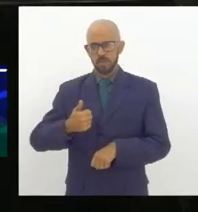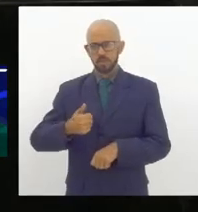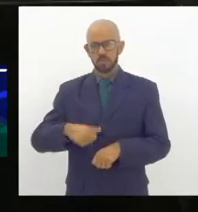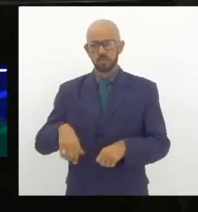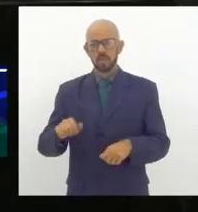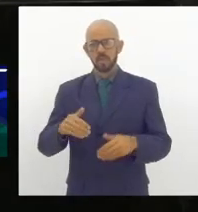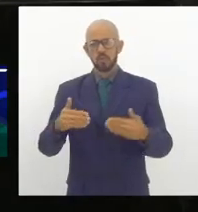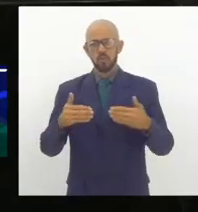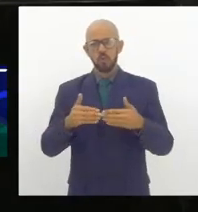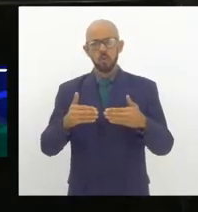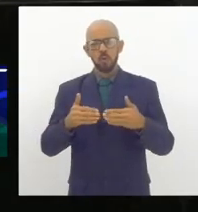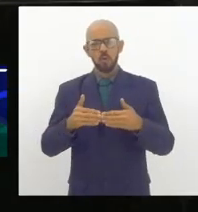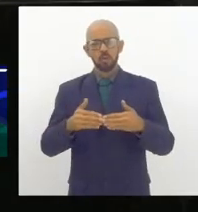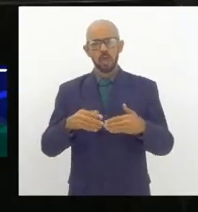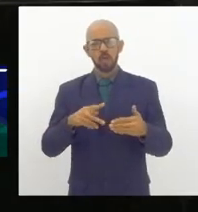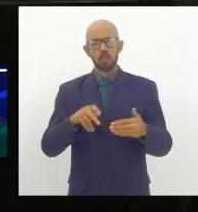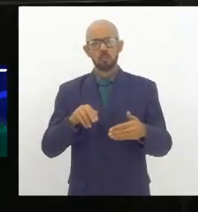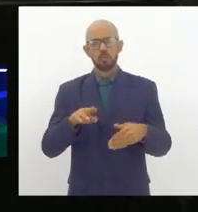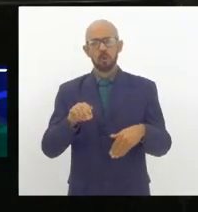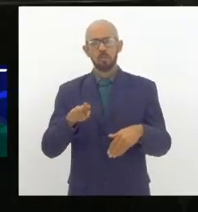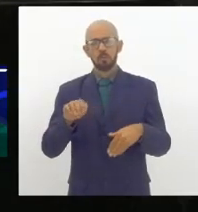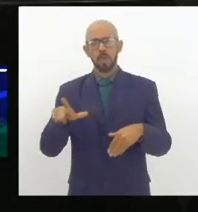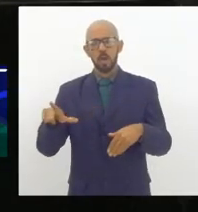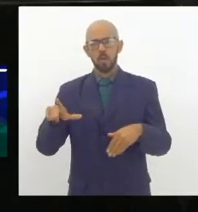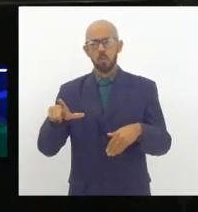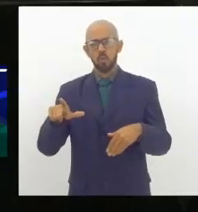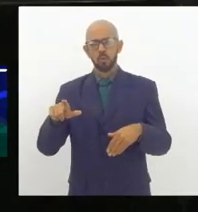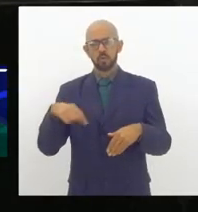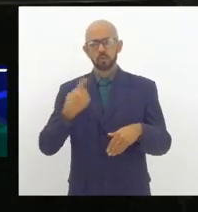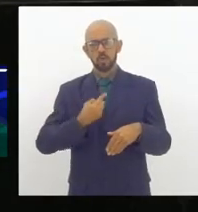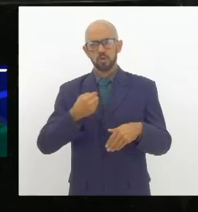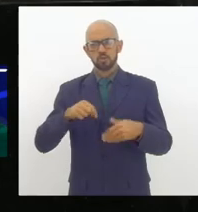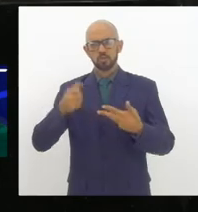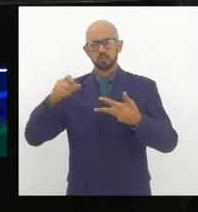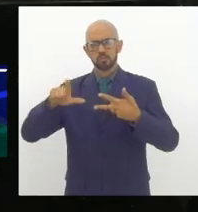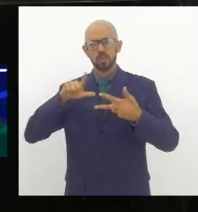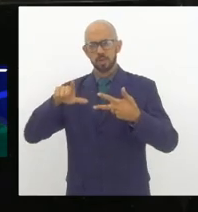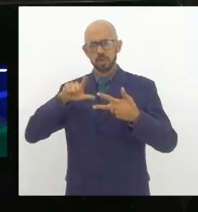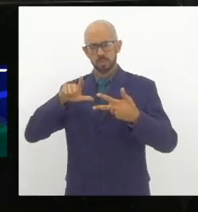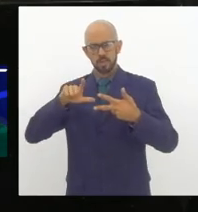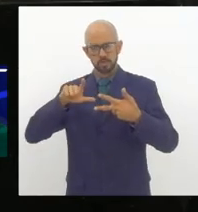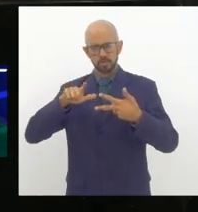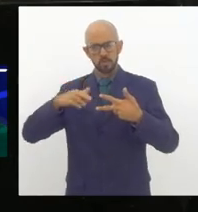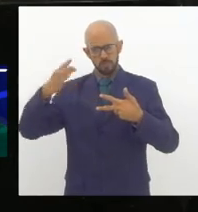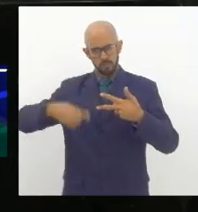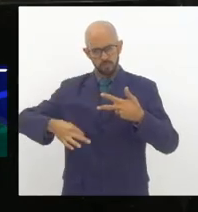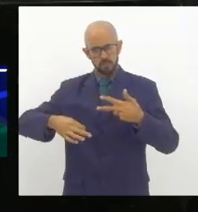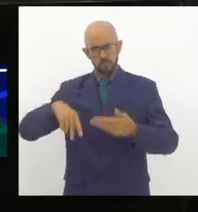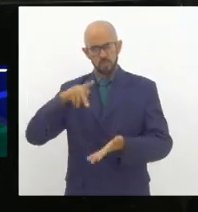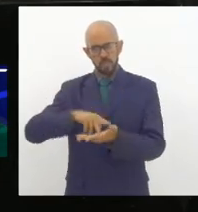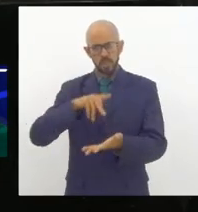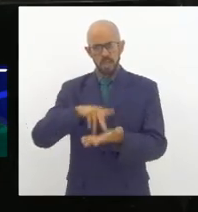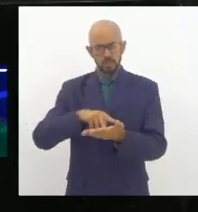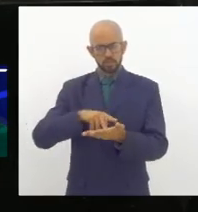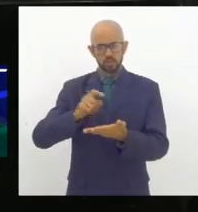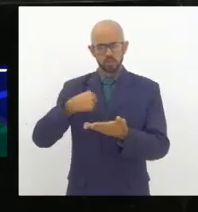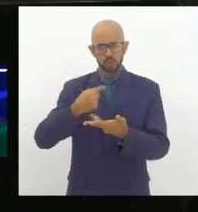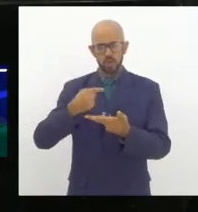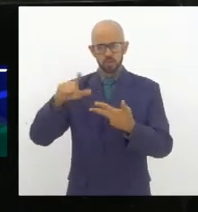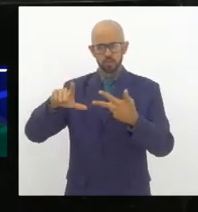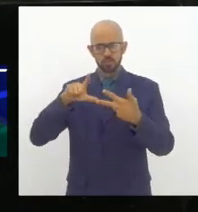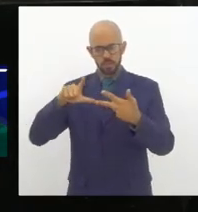Paulo Melo Quando ele fala que nós somos poder legislativo e a verdade nós somos poder